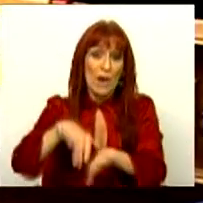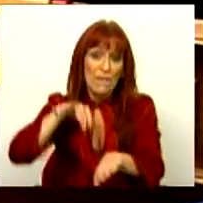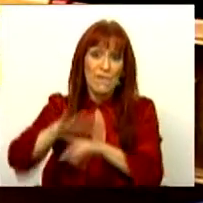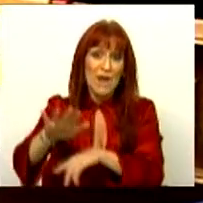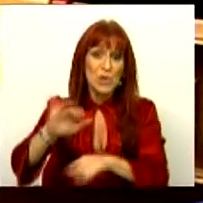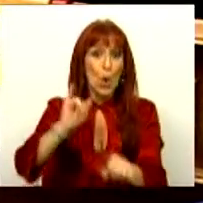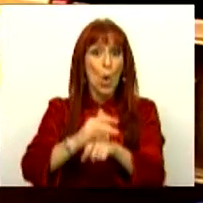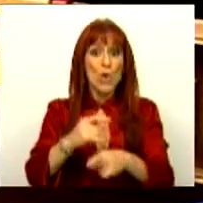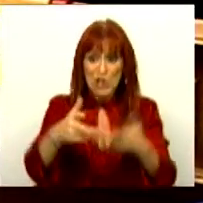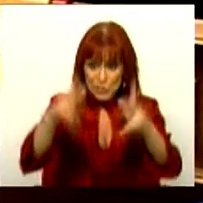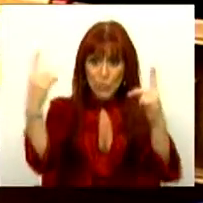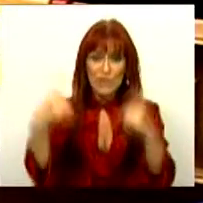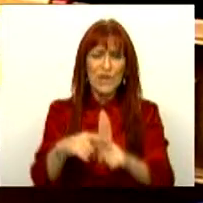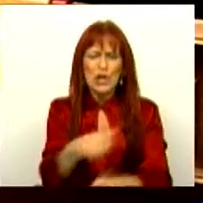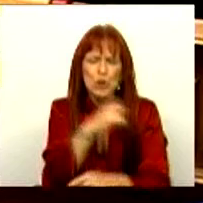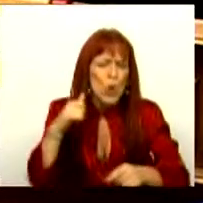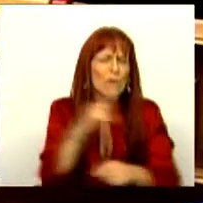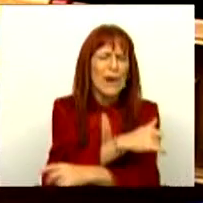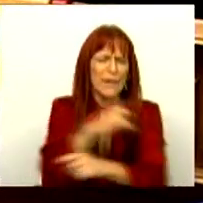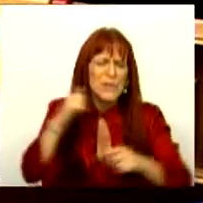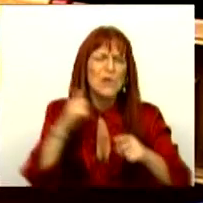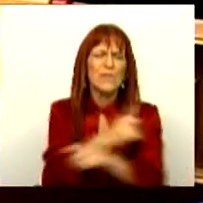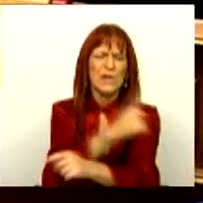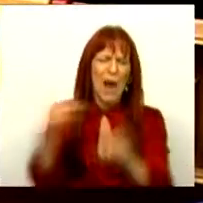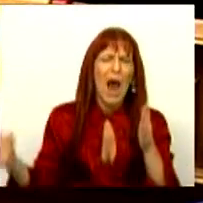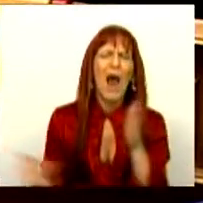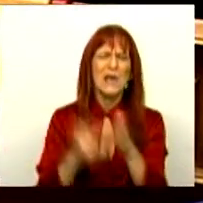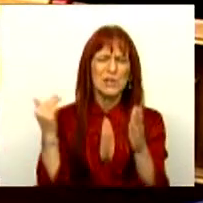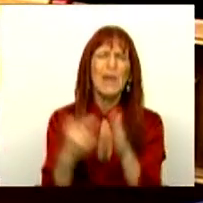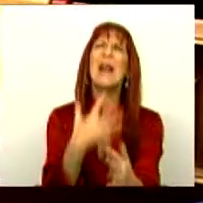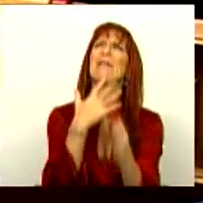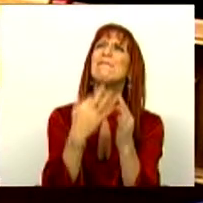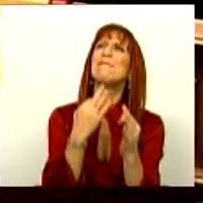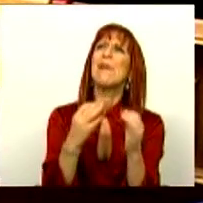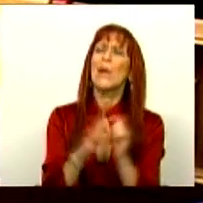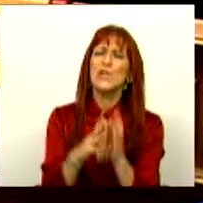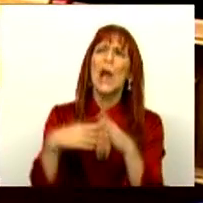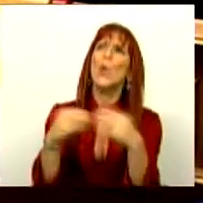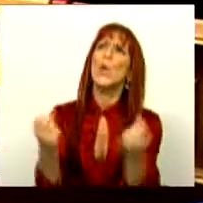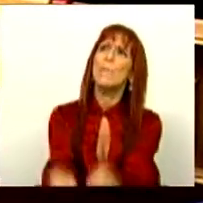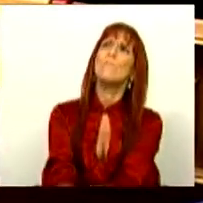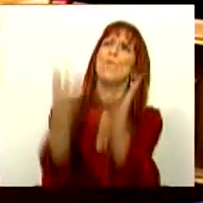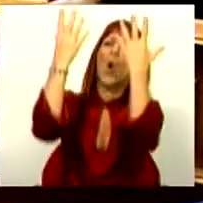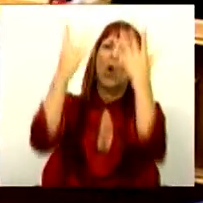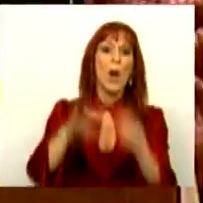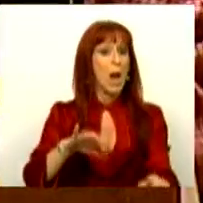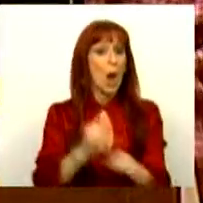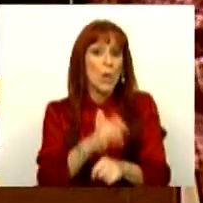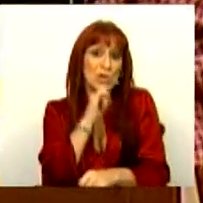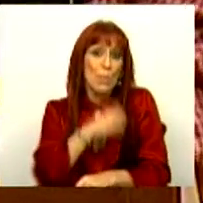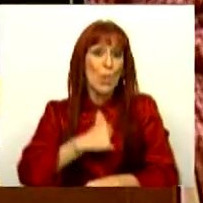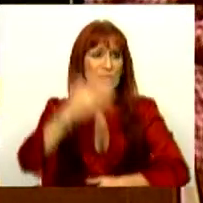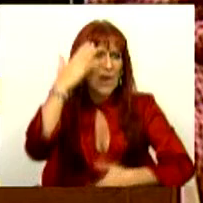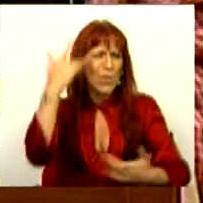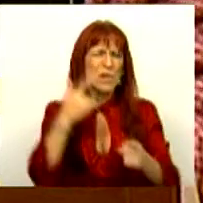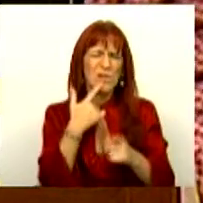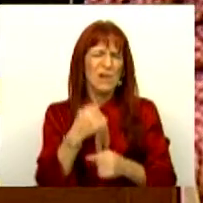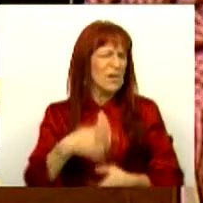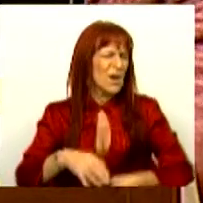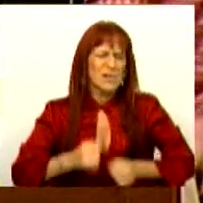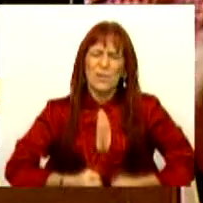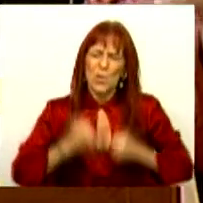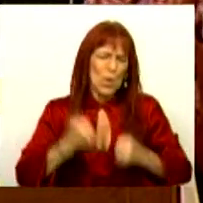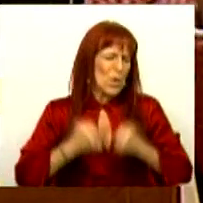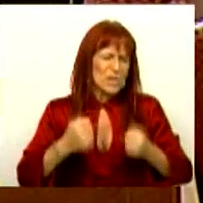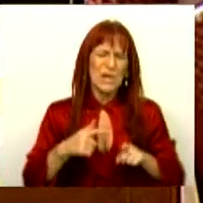que estarão disponíveis a sofrer se for necessário porque têm a fé e têm a crença que a cura poderá aparecer. E há outras que podem achar que isso não é tolerável e